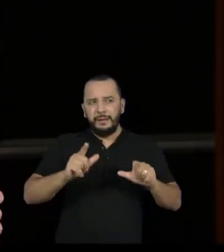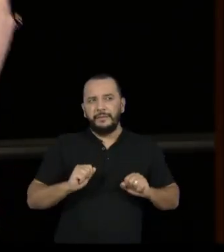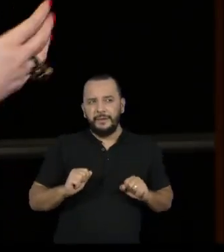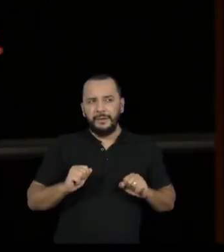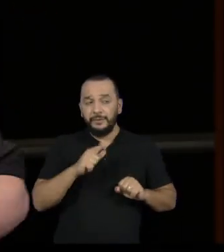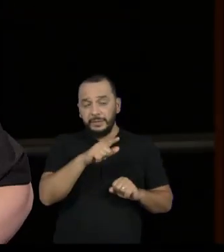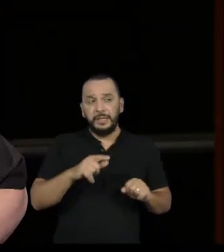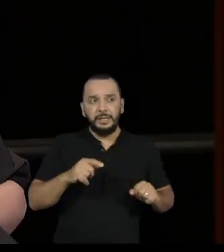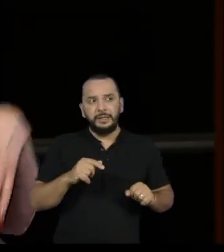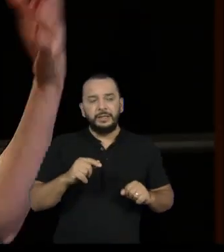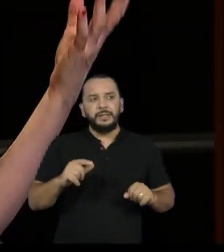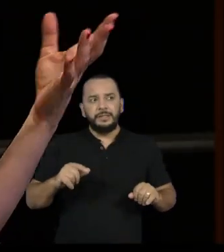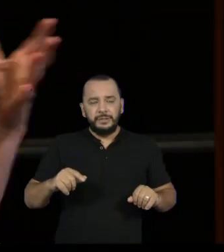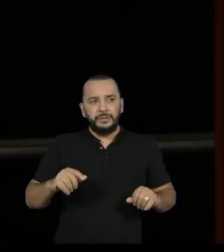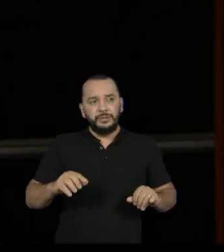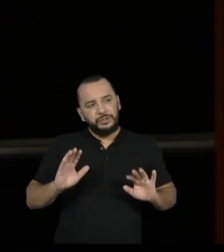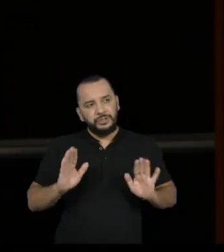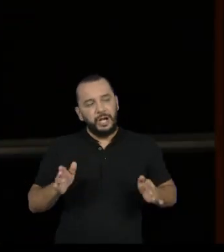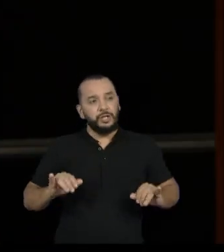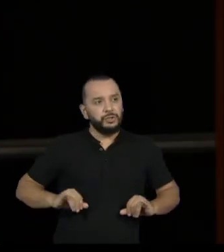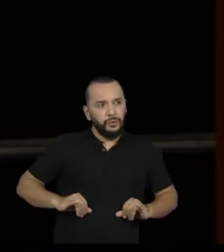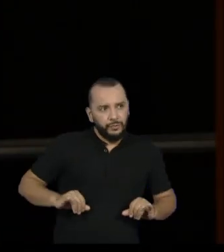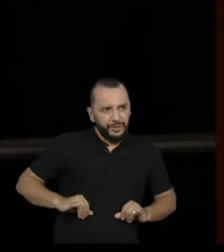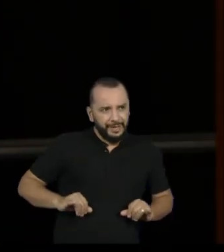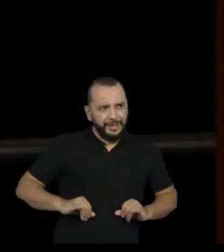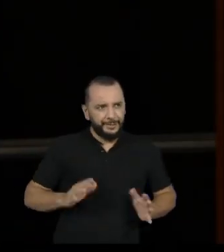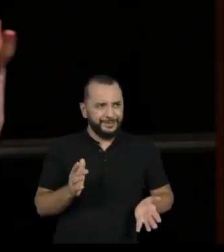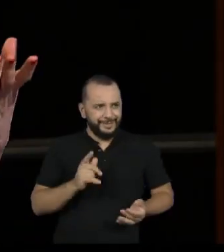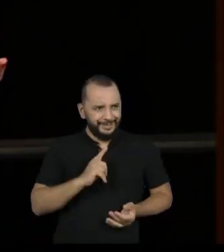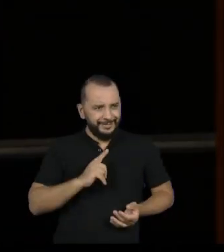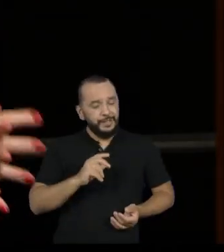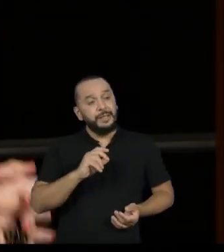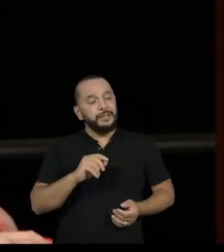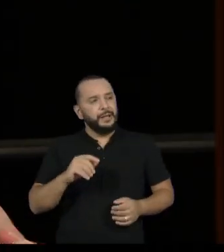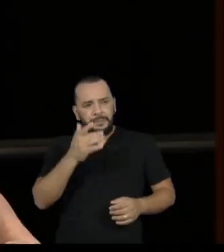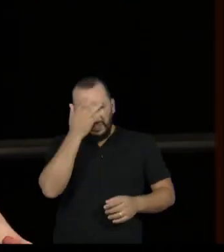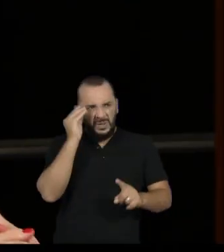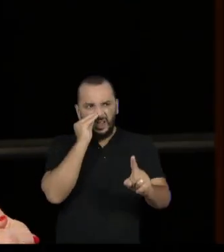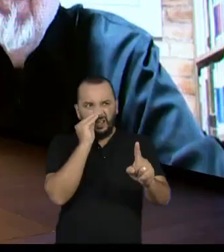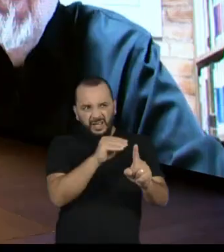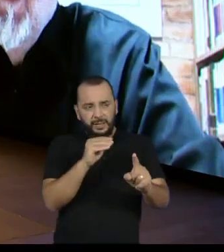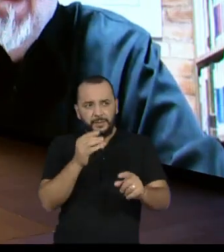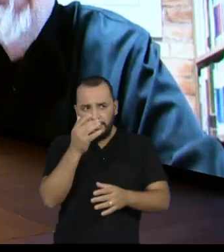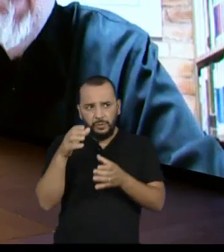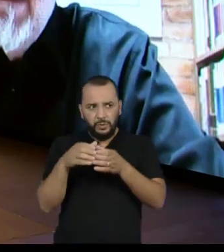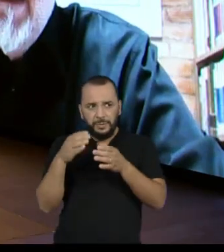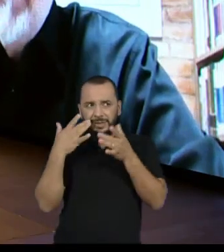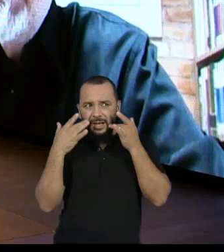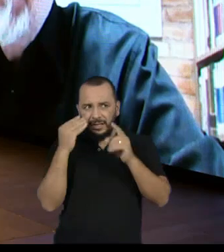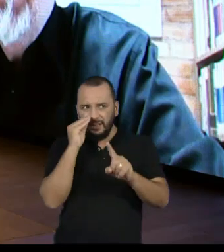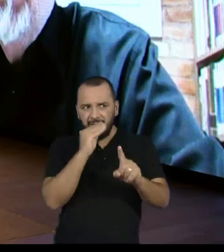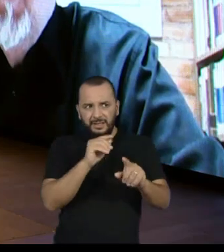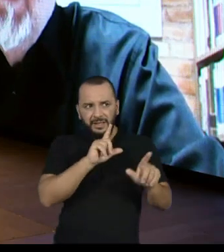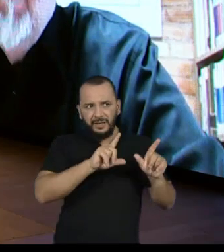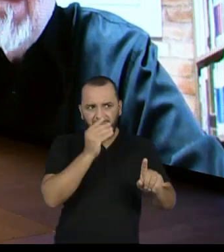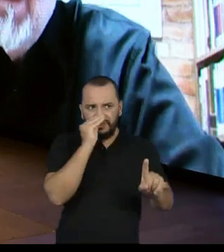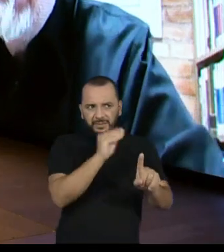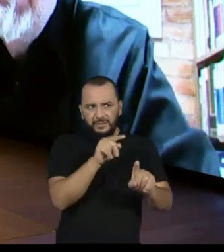agora vamos falar um pouco de televisão. Depois de tanto sucesso no teatro, você foi convidado a fazer TV. Você já tinha pensado